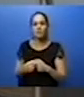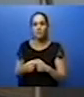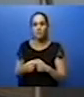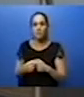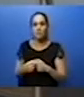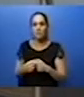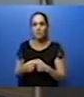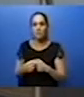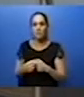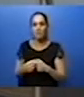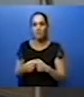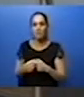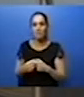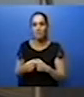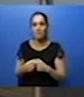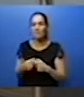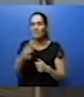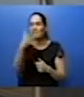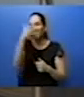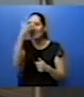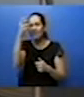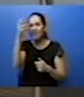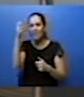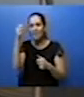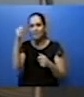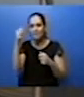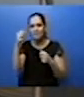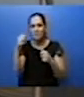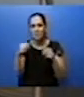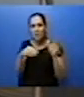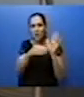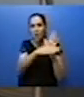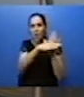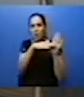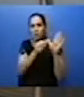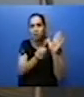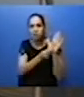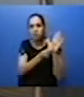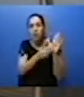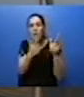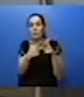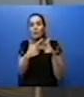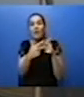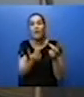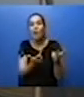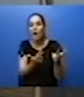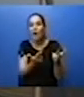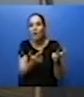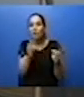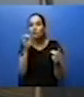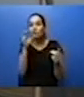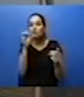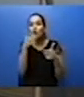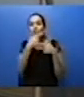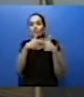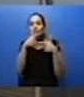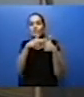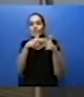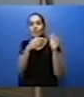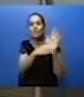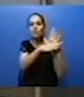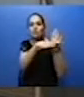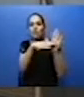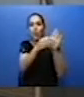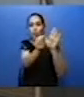12 esquece de denominadores a dividir os numeradores 3 dividido por 2